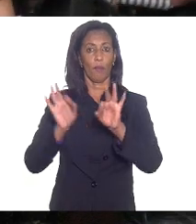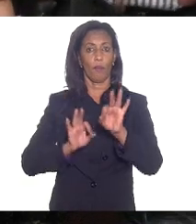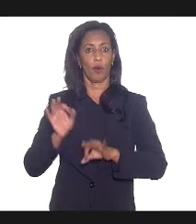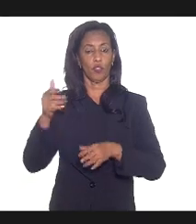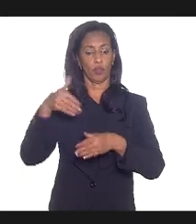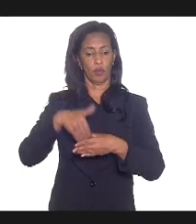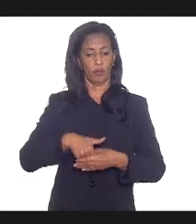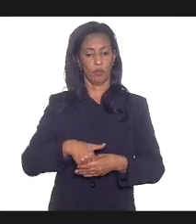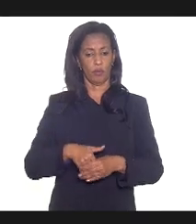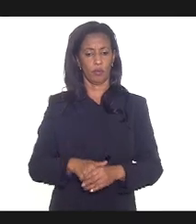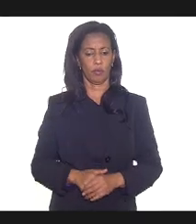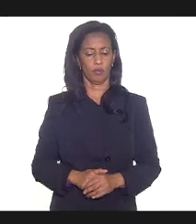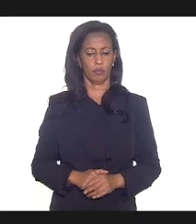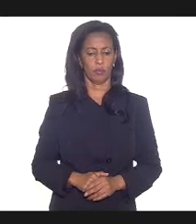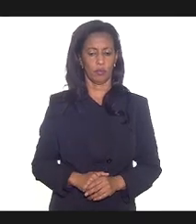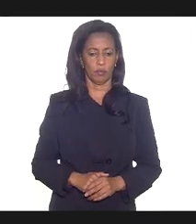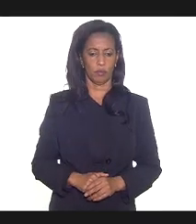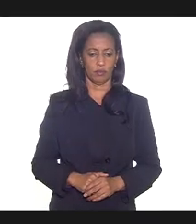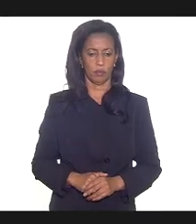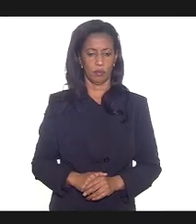votação. Ah,